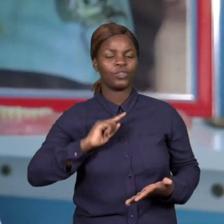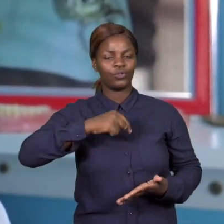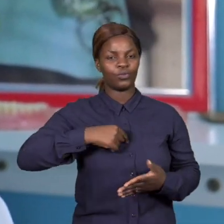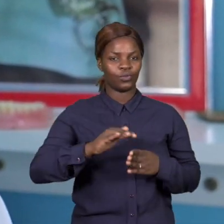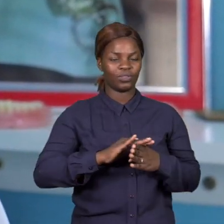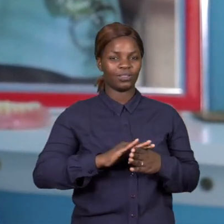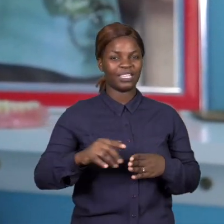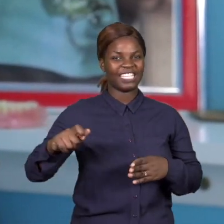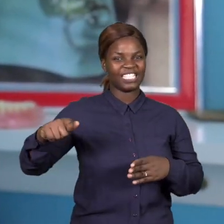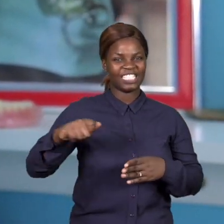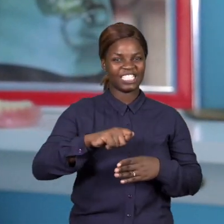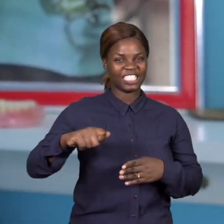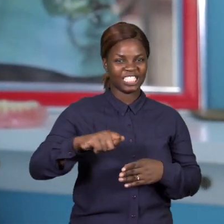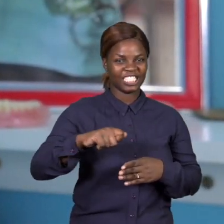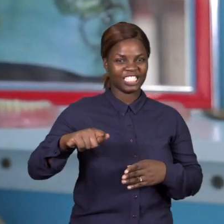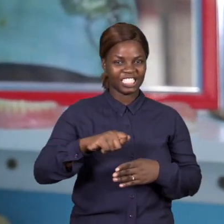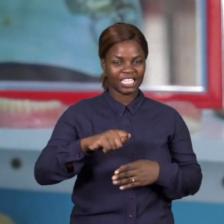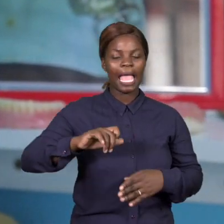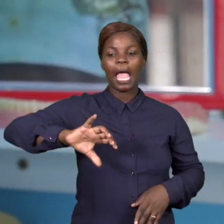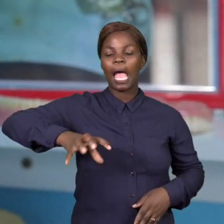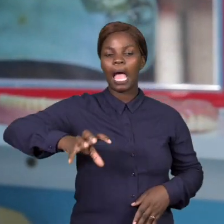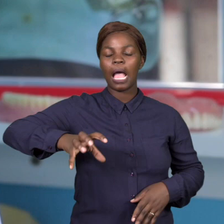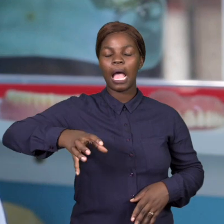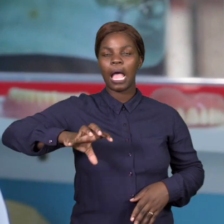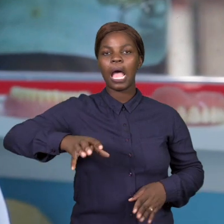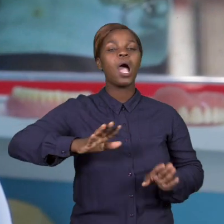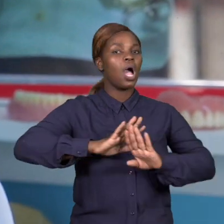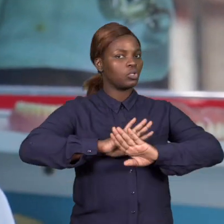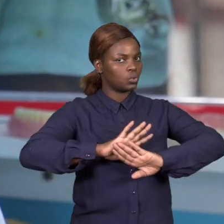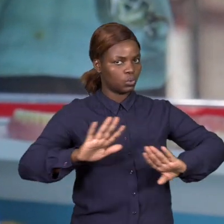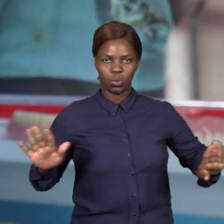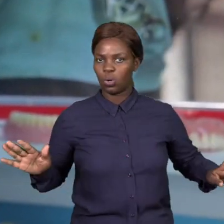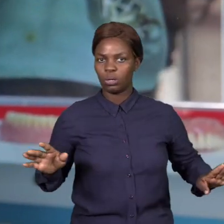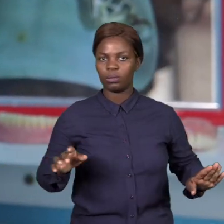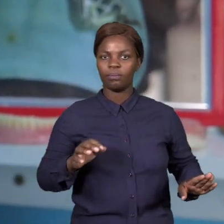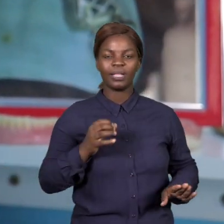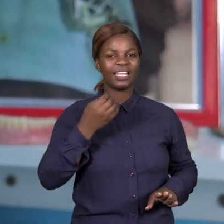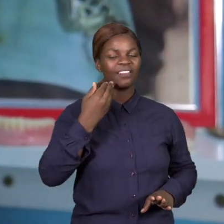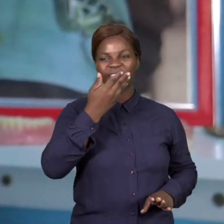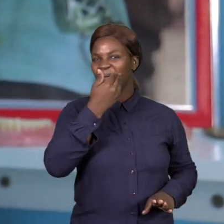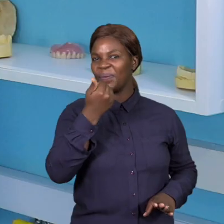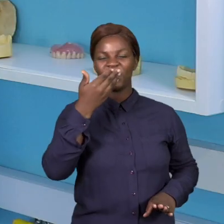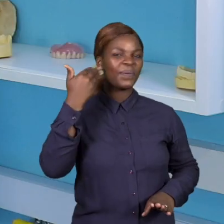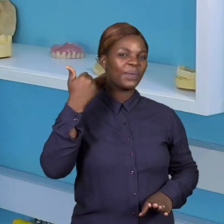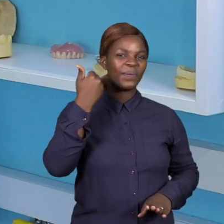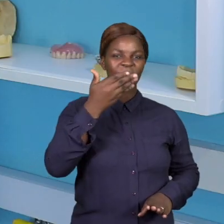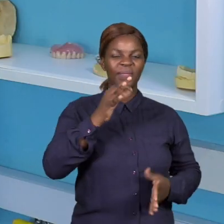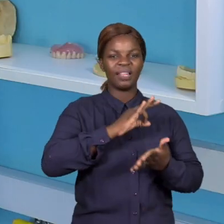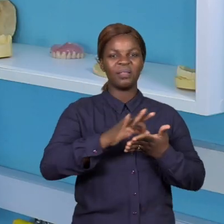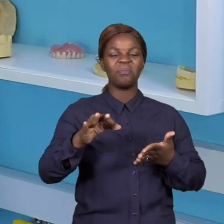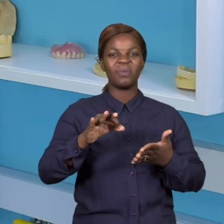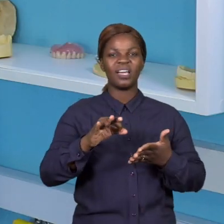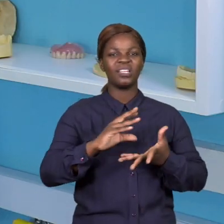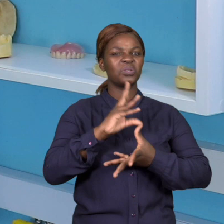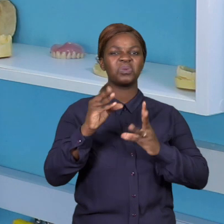escova e água só para tirar os excessos de alimentos que podem ficar